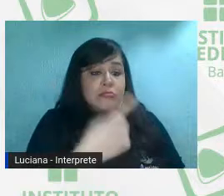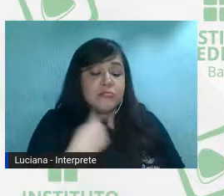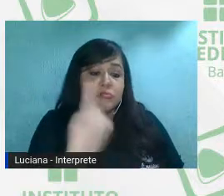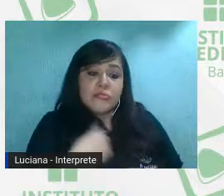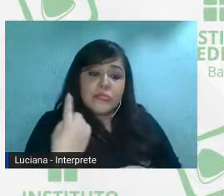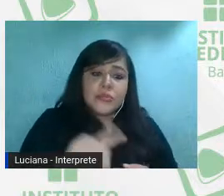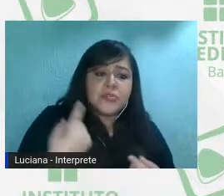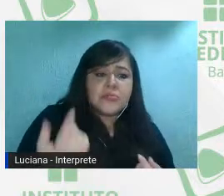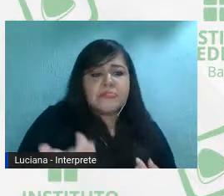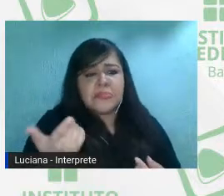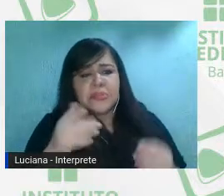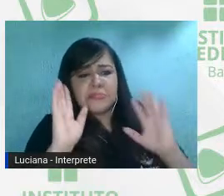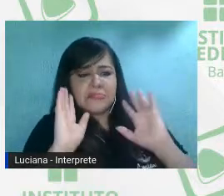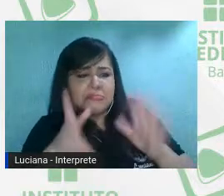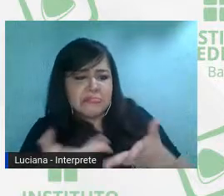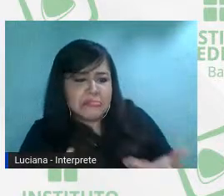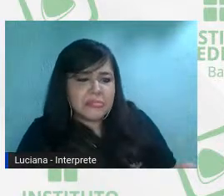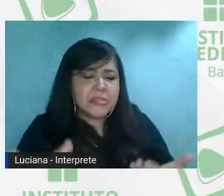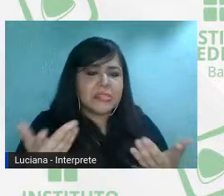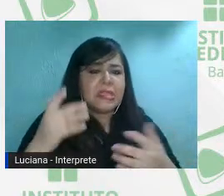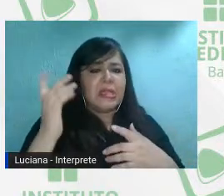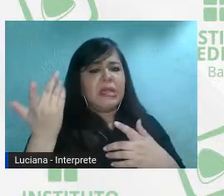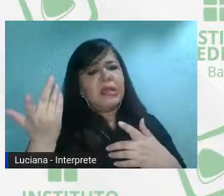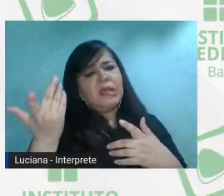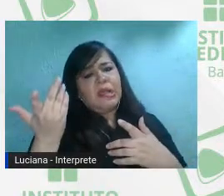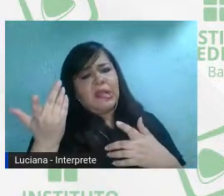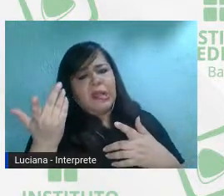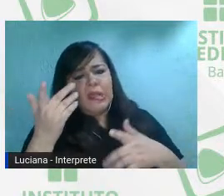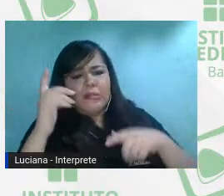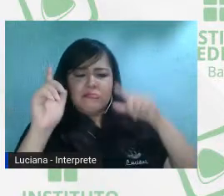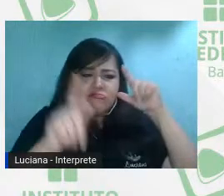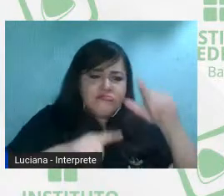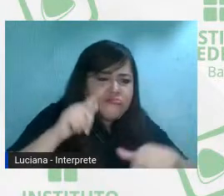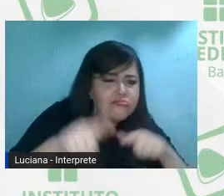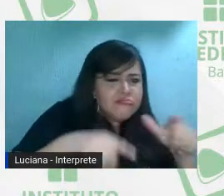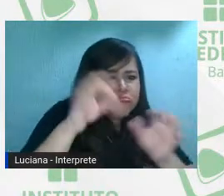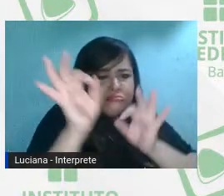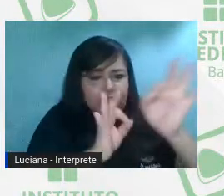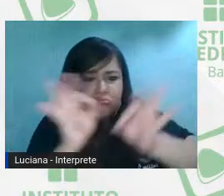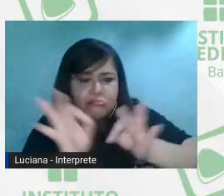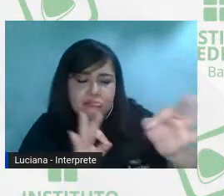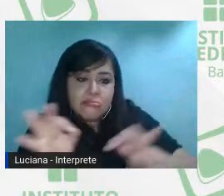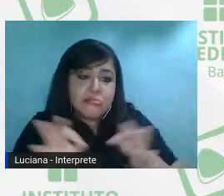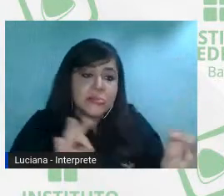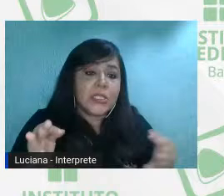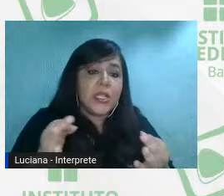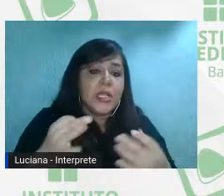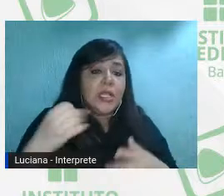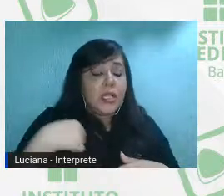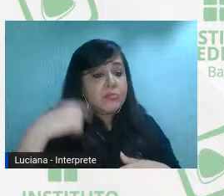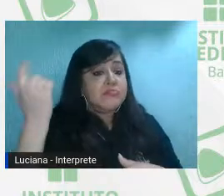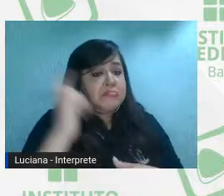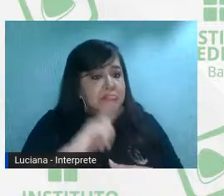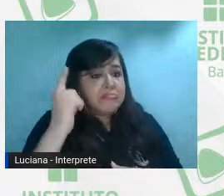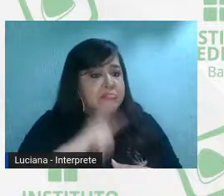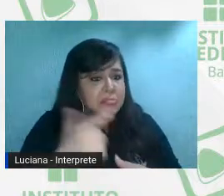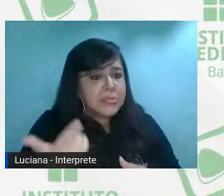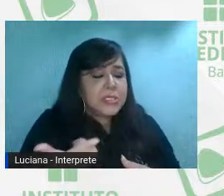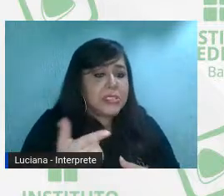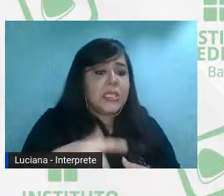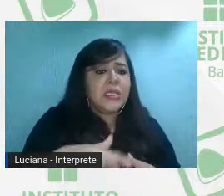conhecer uma variedade de ferramentas e plataformas virtuais que até então